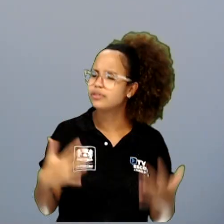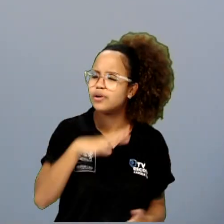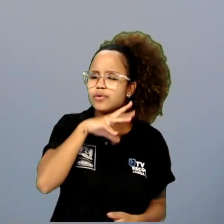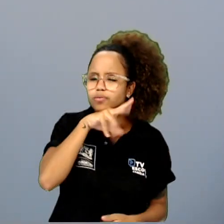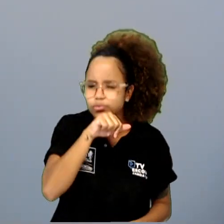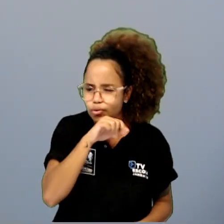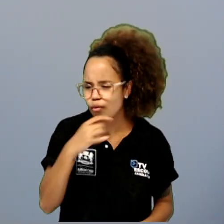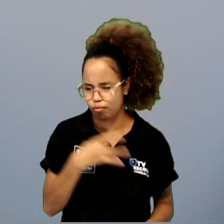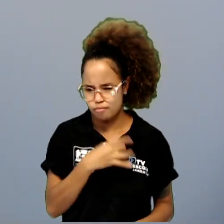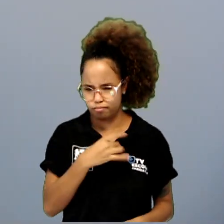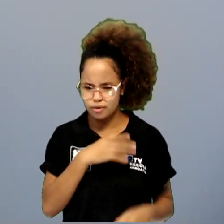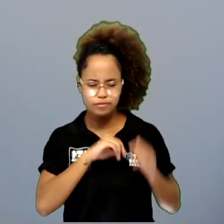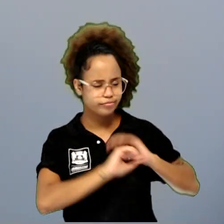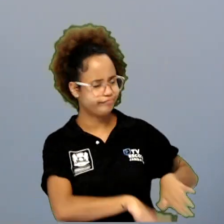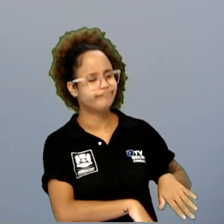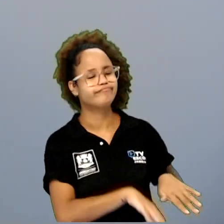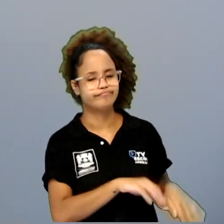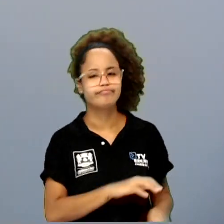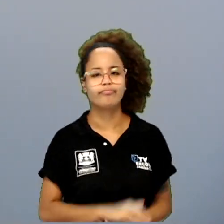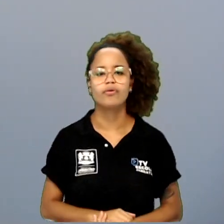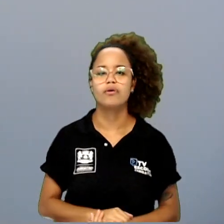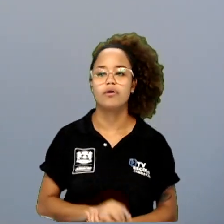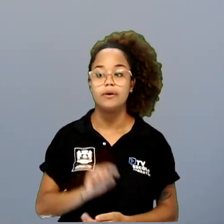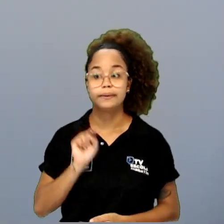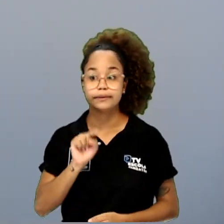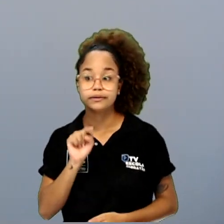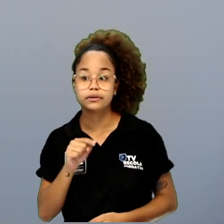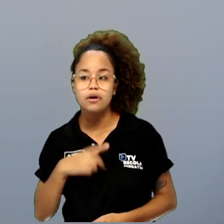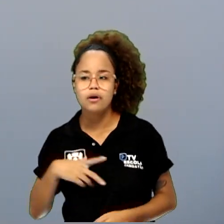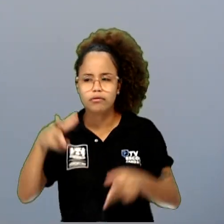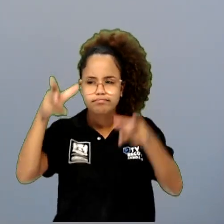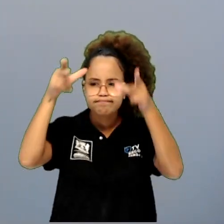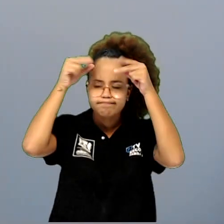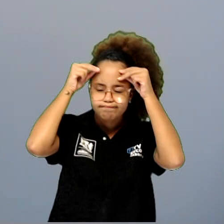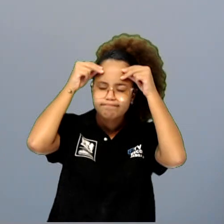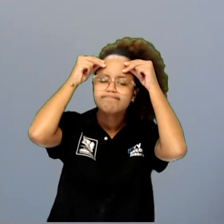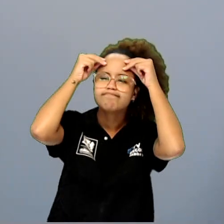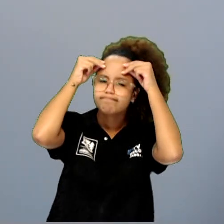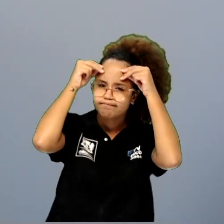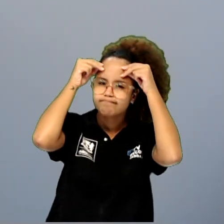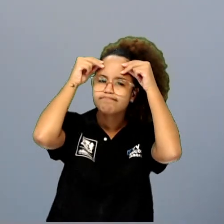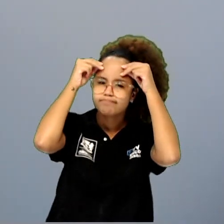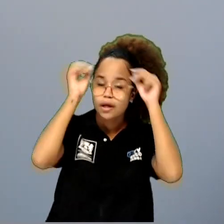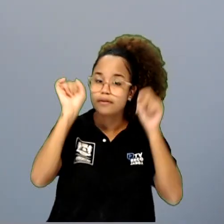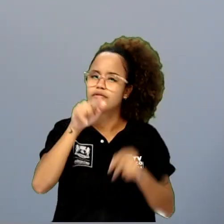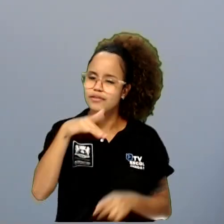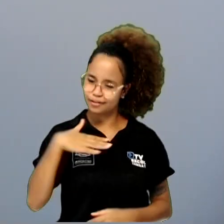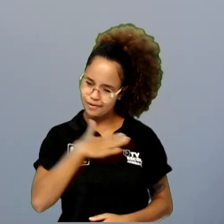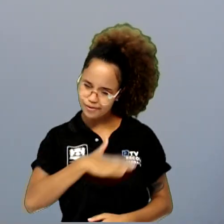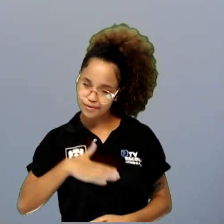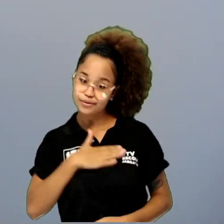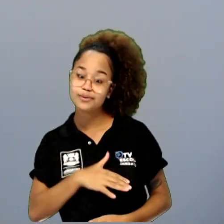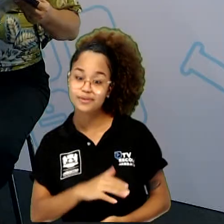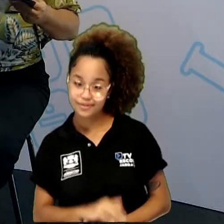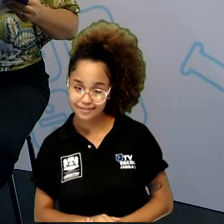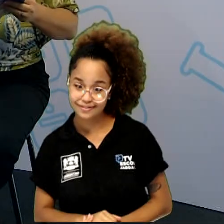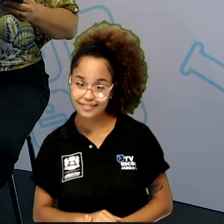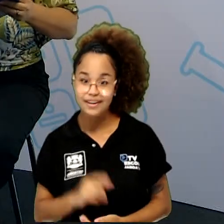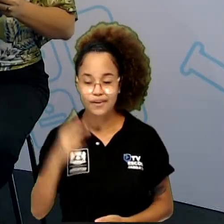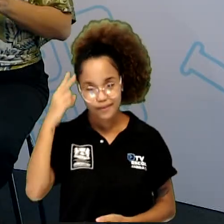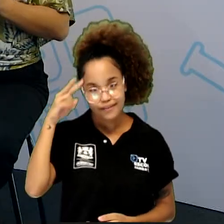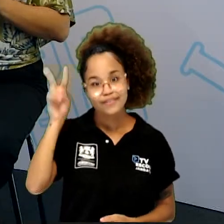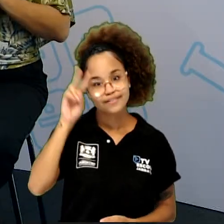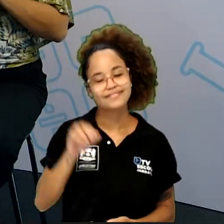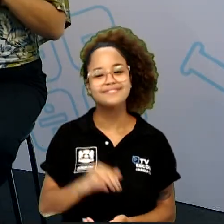foi superado. Esse mistério ficou gravado em nossa memória. Se você gostou do suspense, invente logo